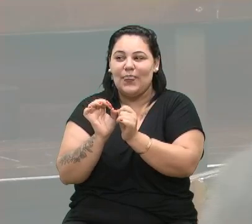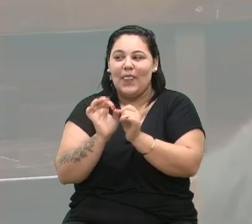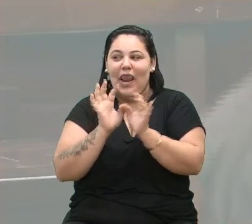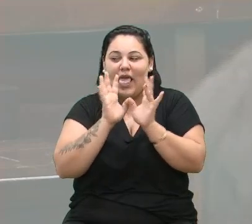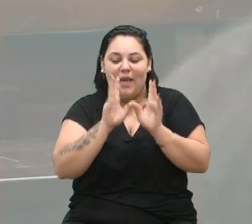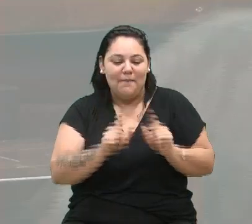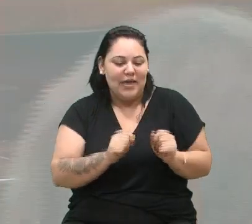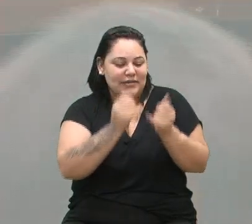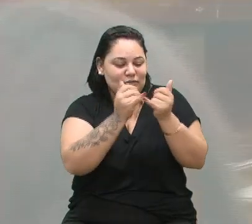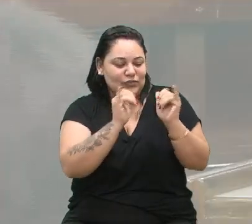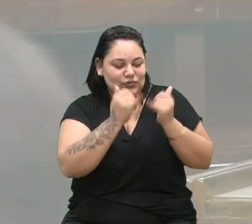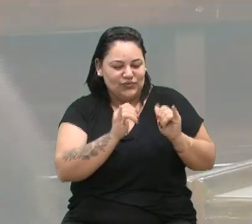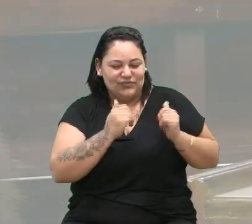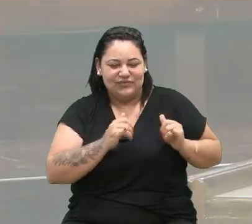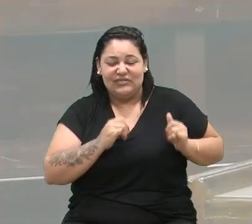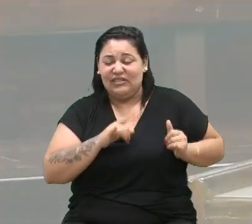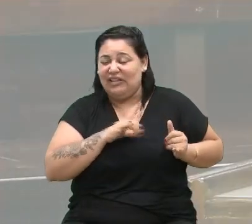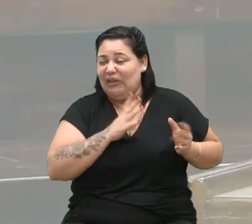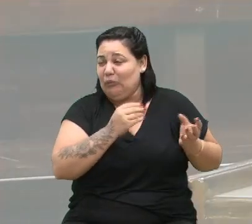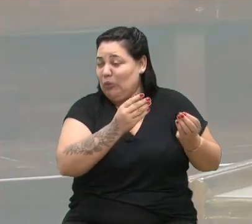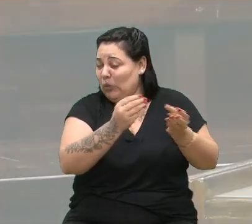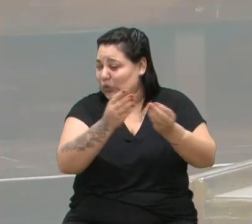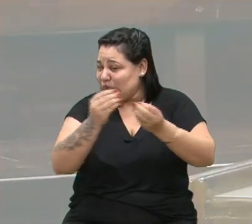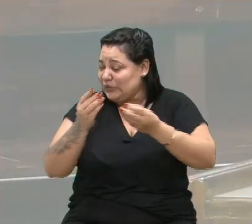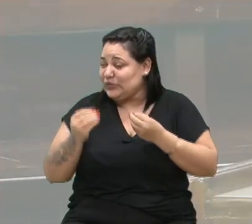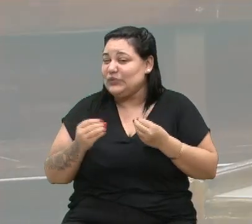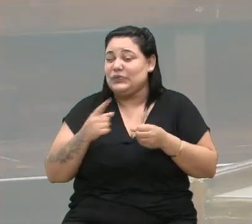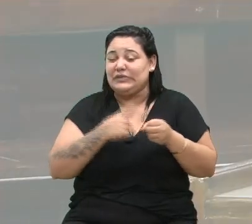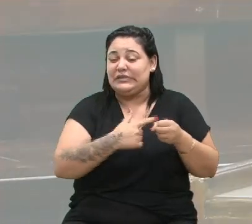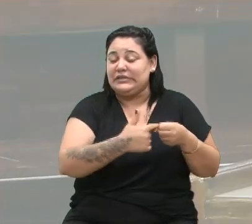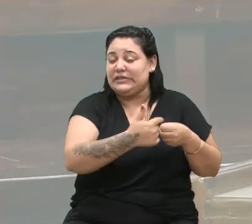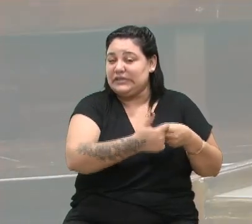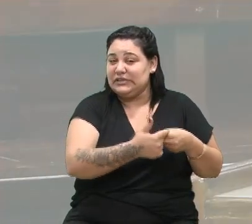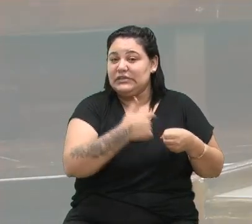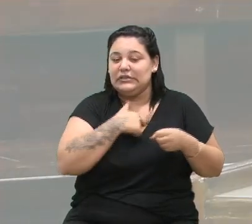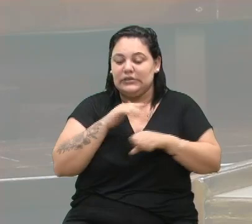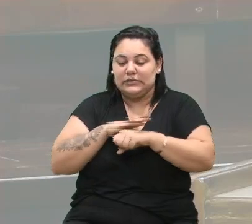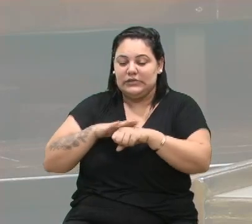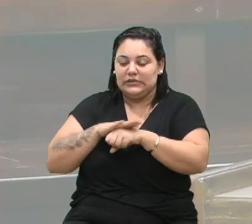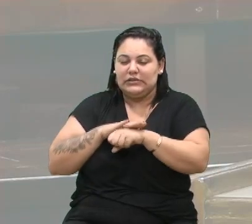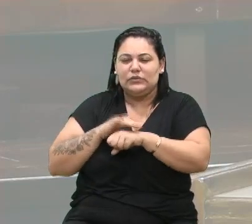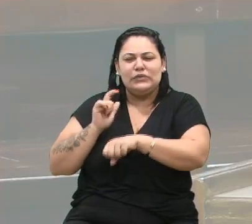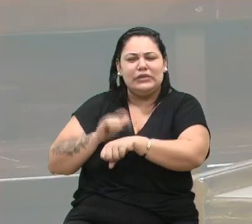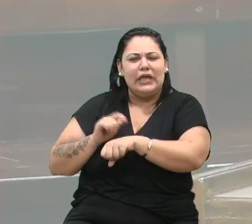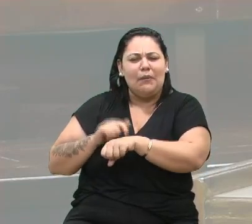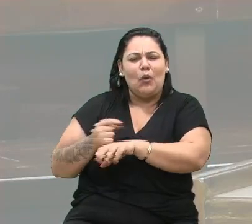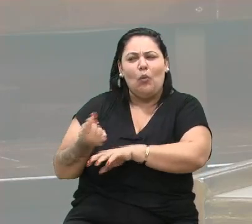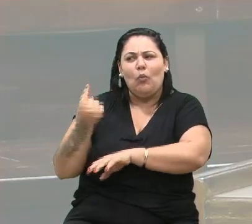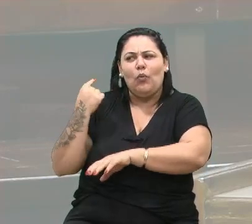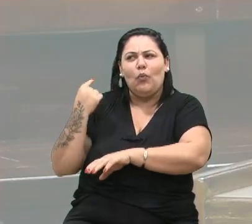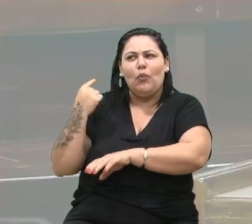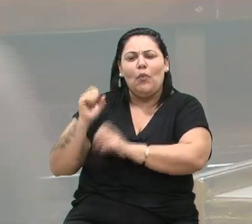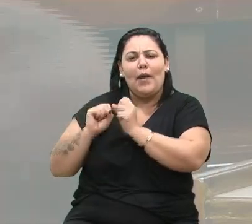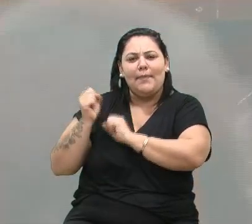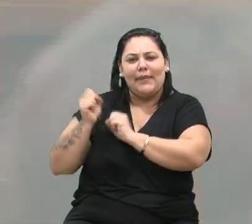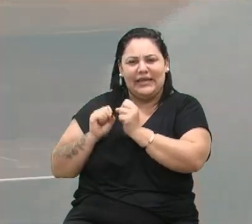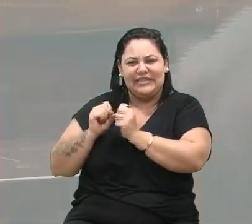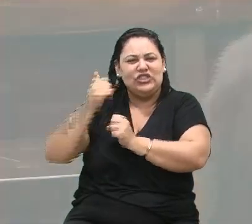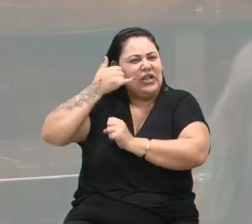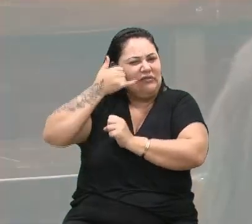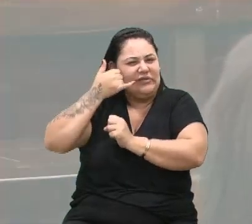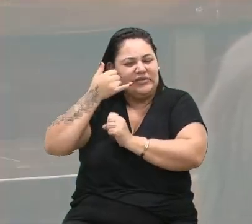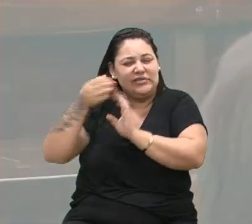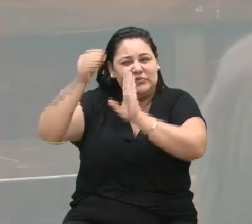de fios que tem pela cidade. Eu conversei tempos atrás com uma empresa de Caxias do Sul que coloca esses fios.